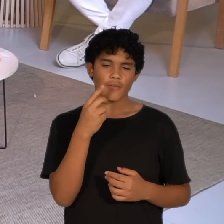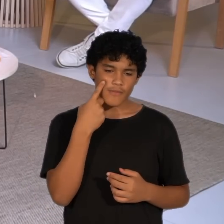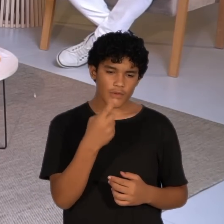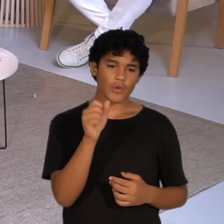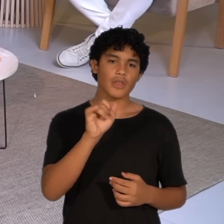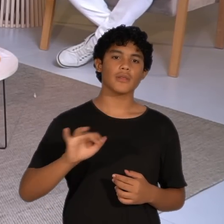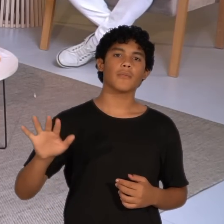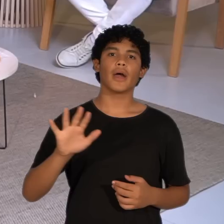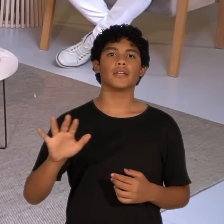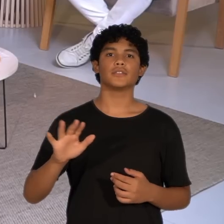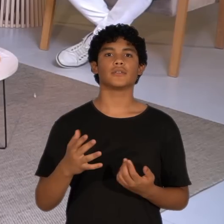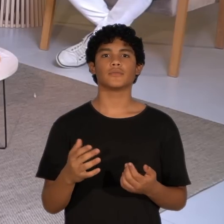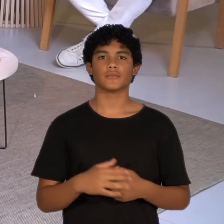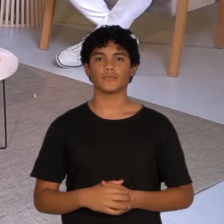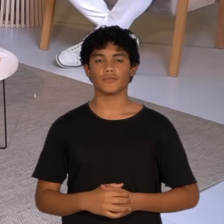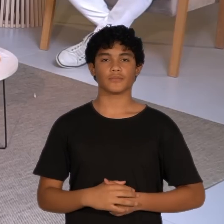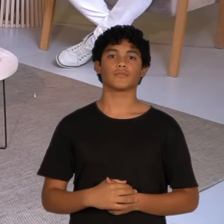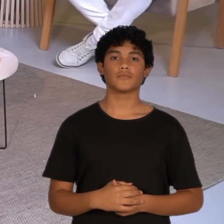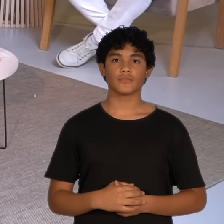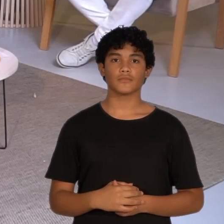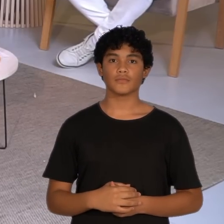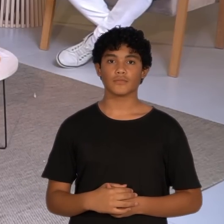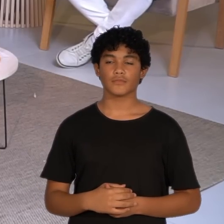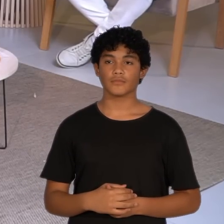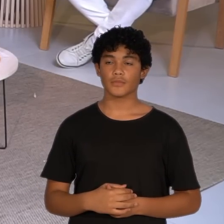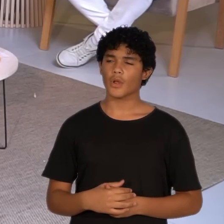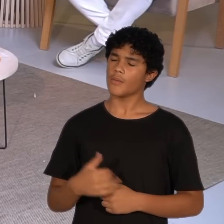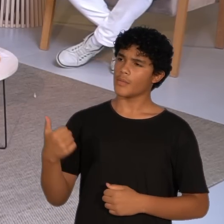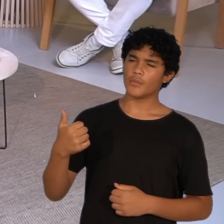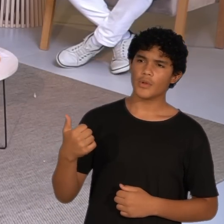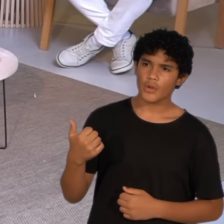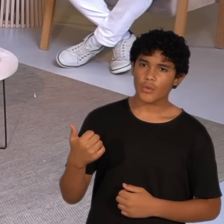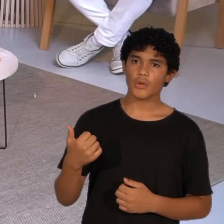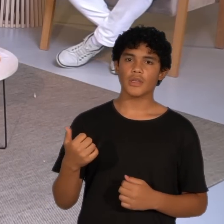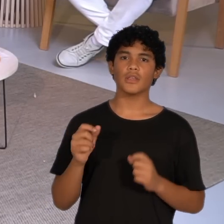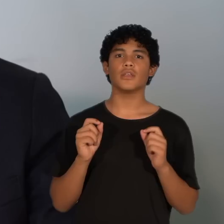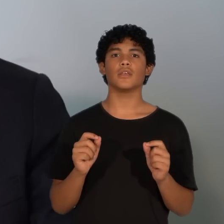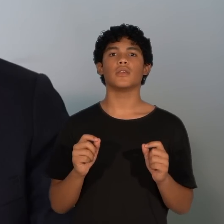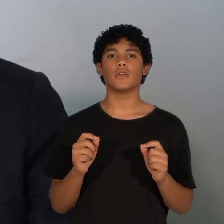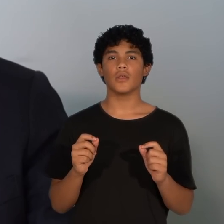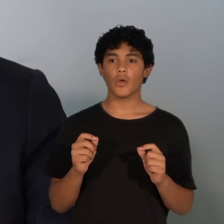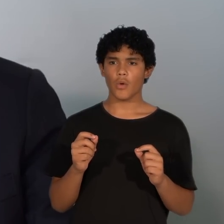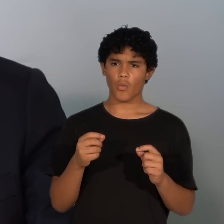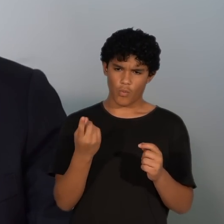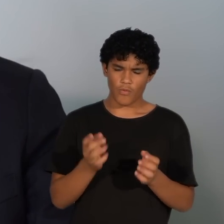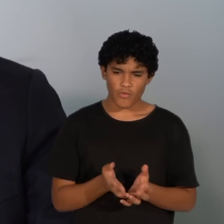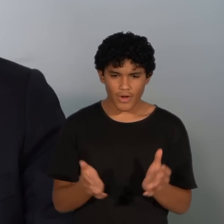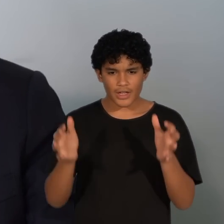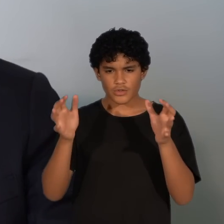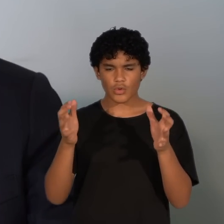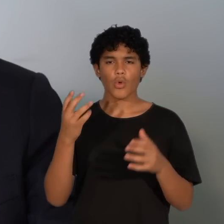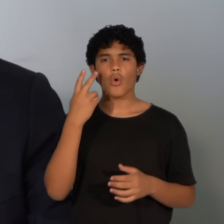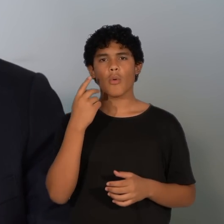impressão que vocês tiveram quando viu essa ilustração? O primeiro ponto aqui é que um